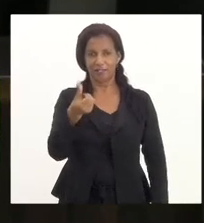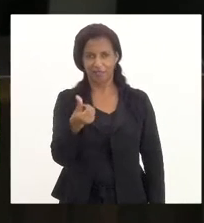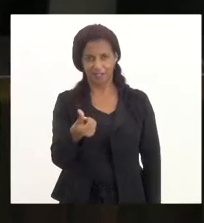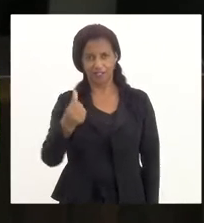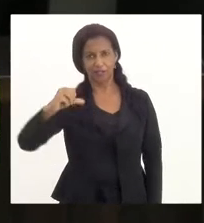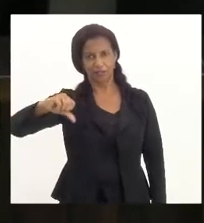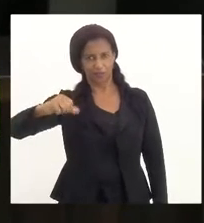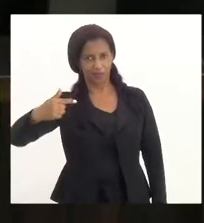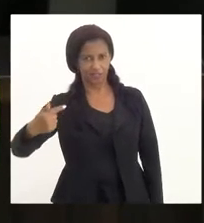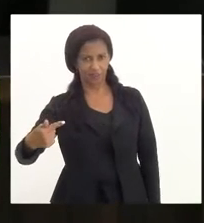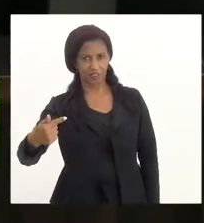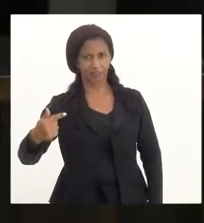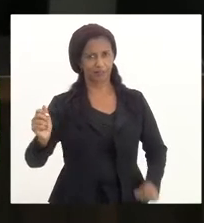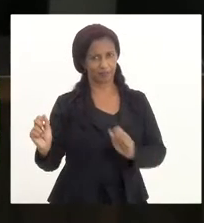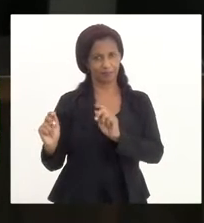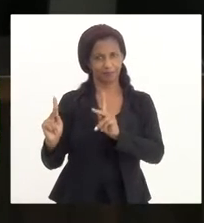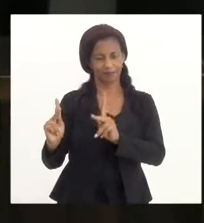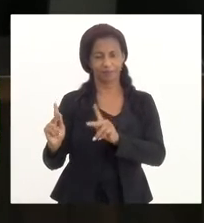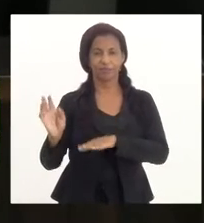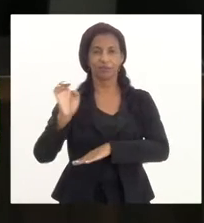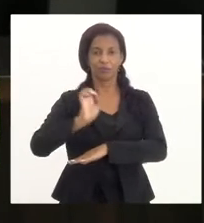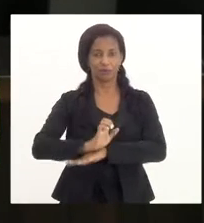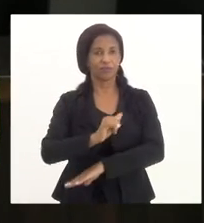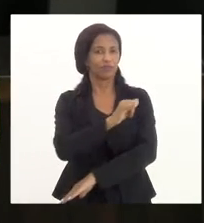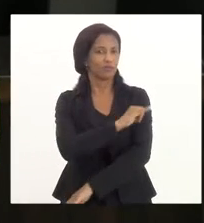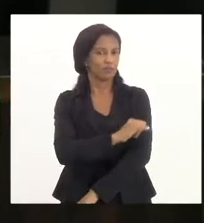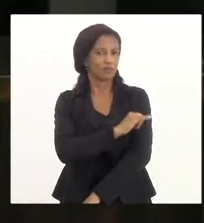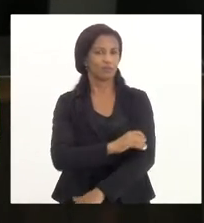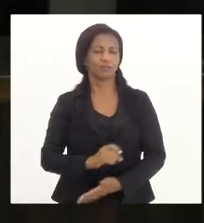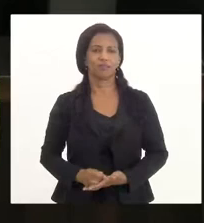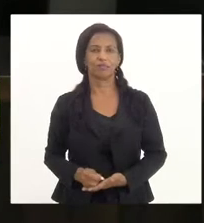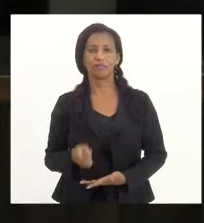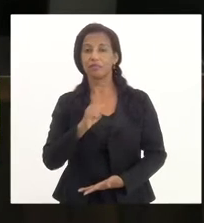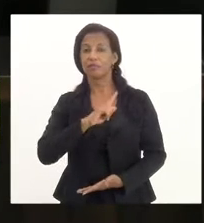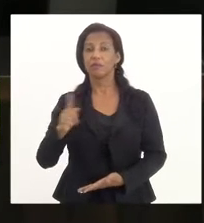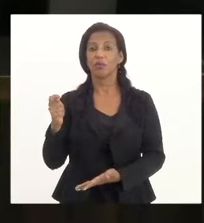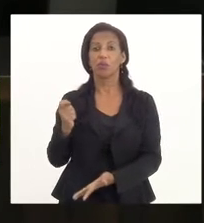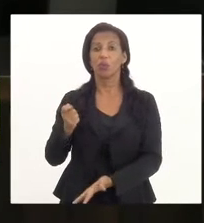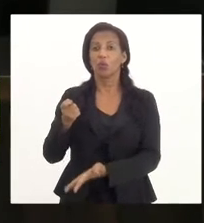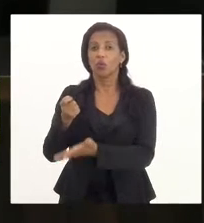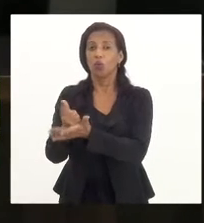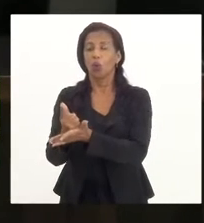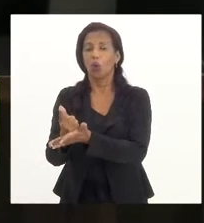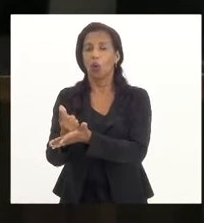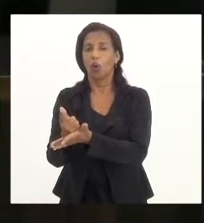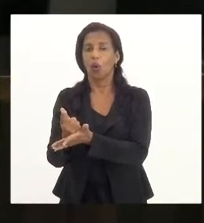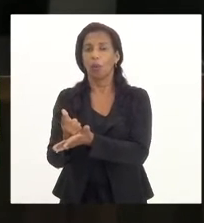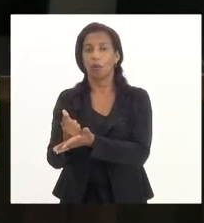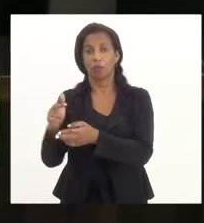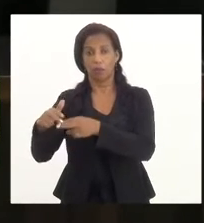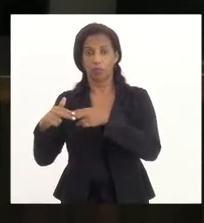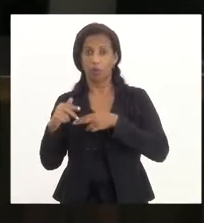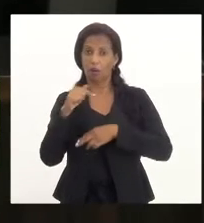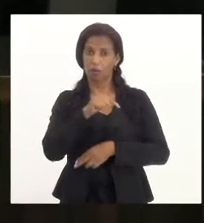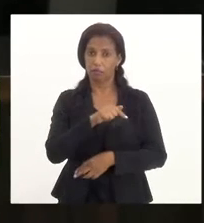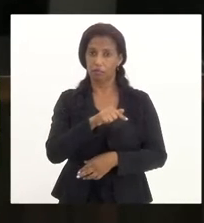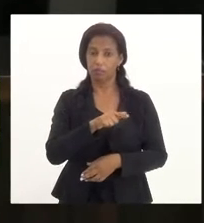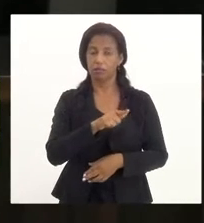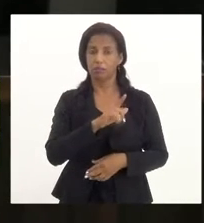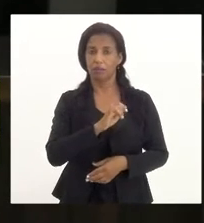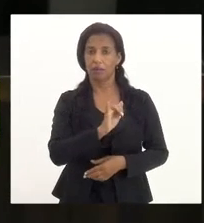97 o estado do Rio de Janeiro não cobra por imposição da lei kandir